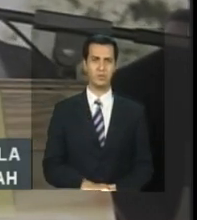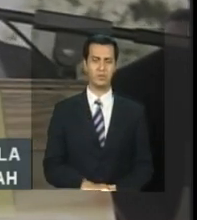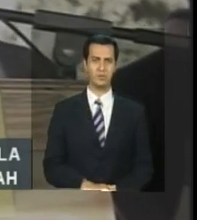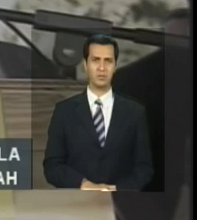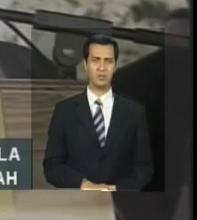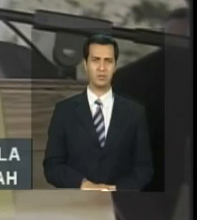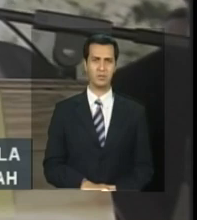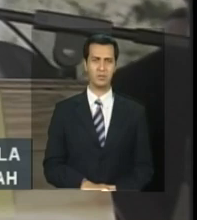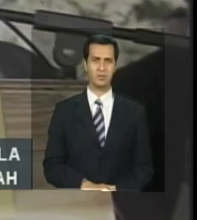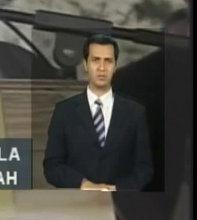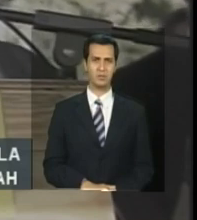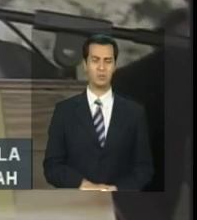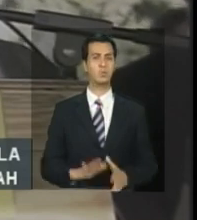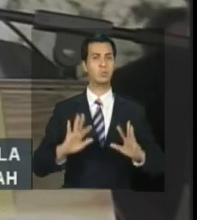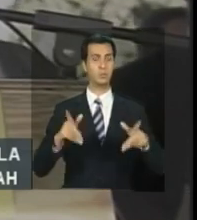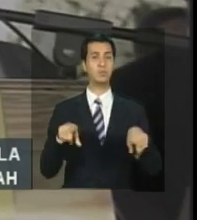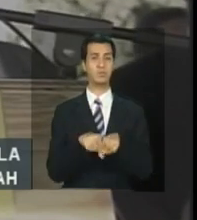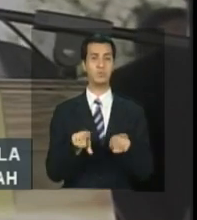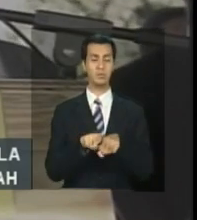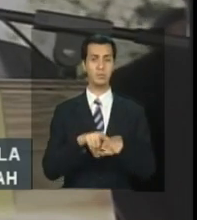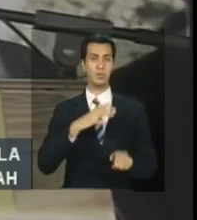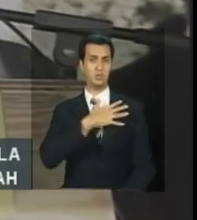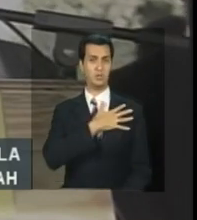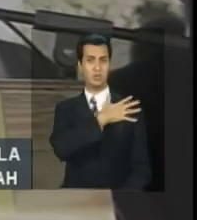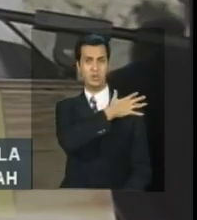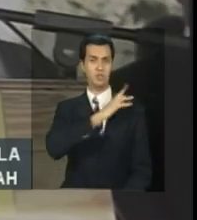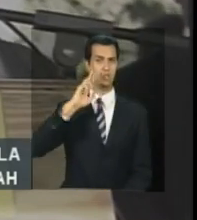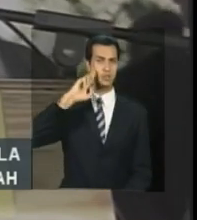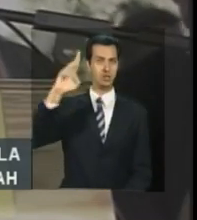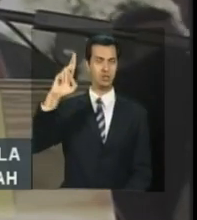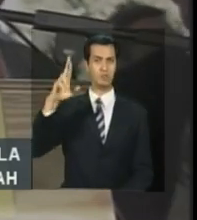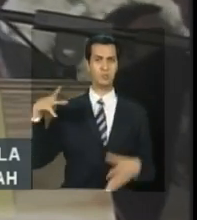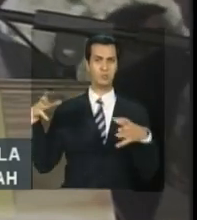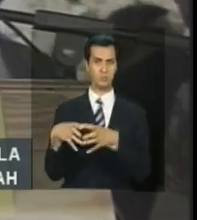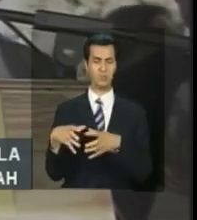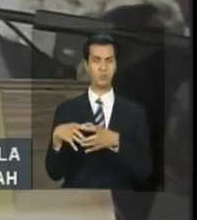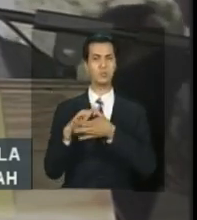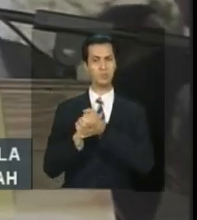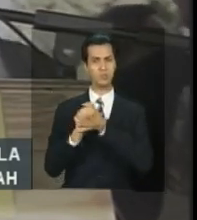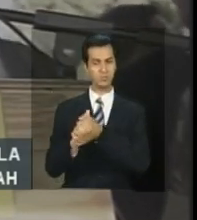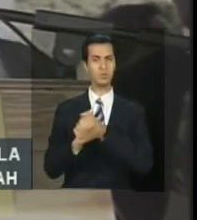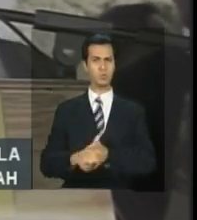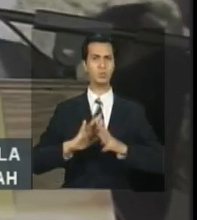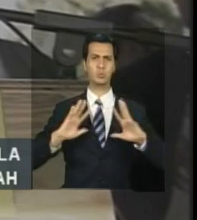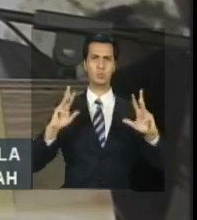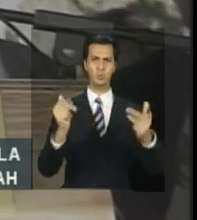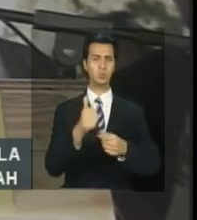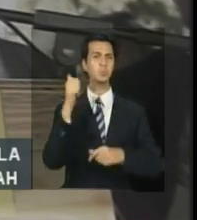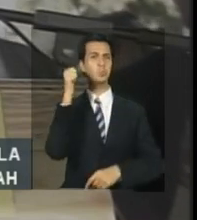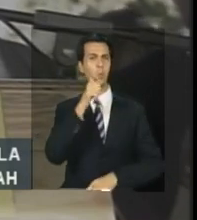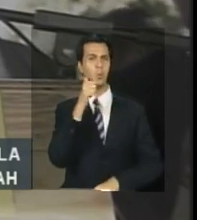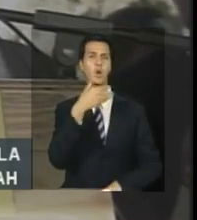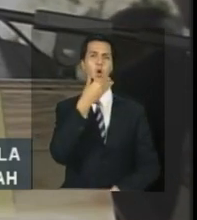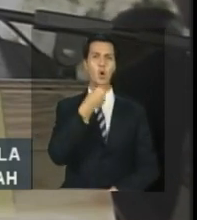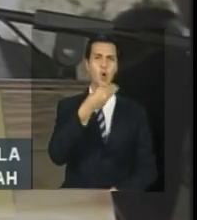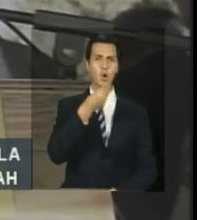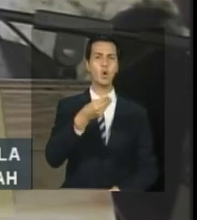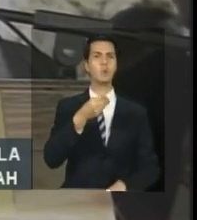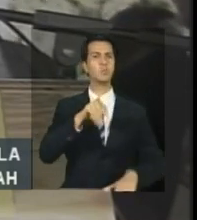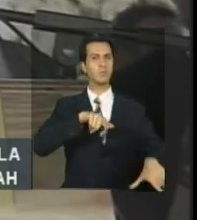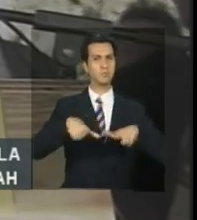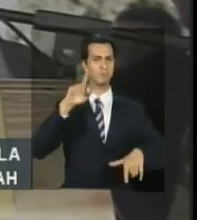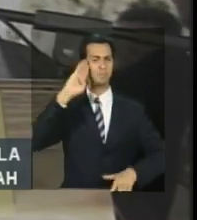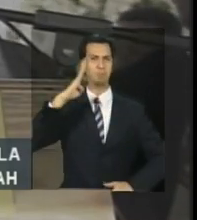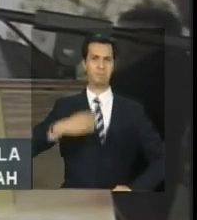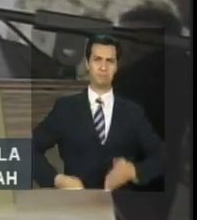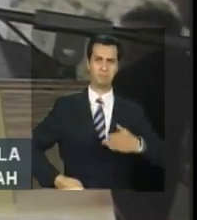Nas pessoas dos comandantes dos dois batalhões, saúdo todas as mulheres e homens das nossas